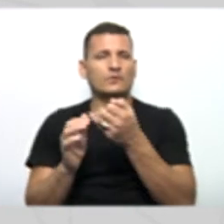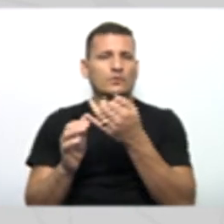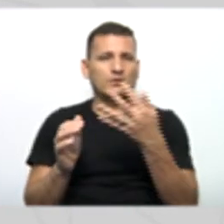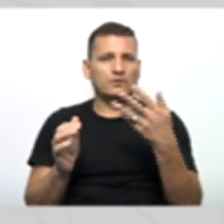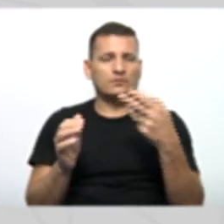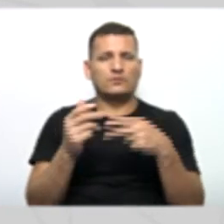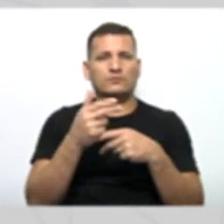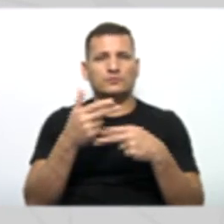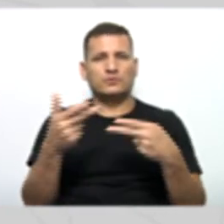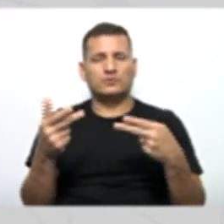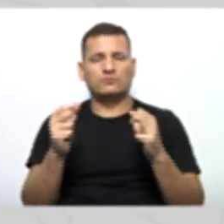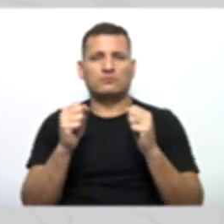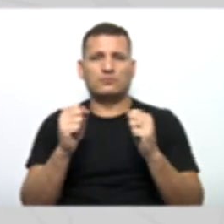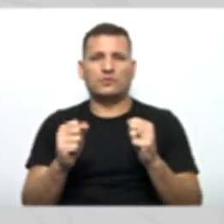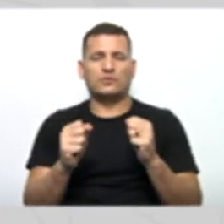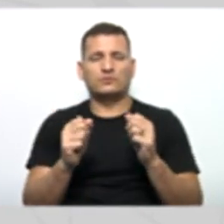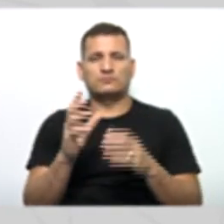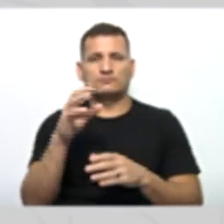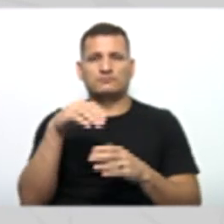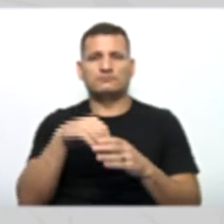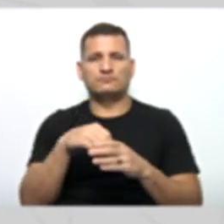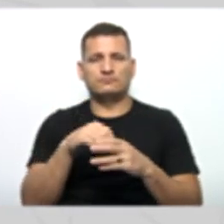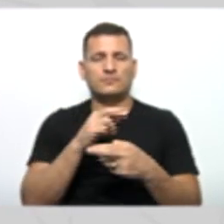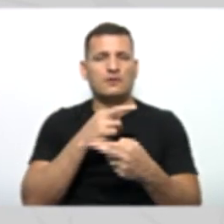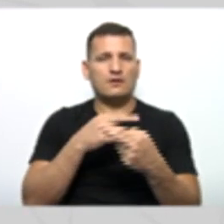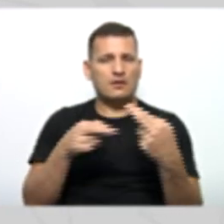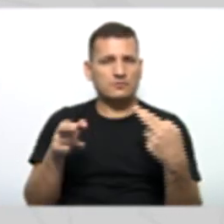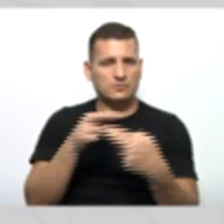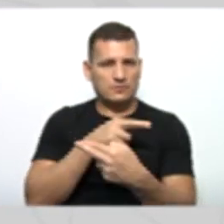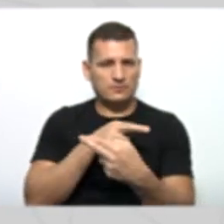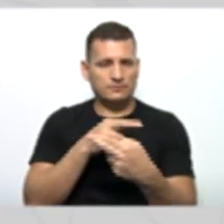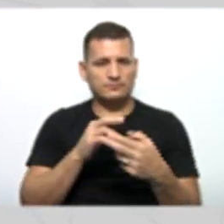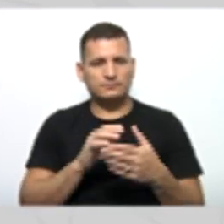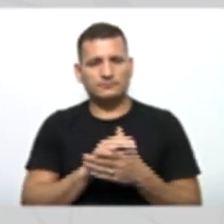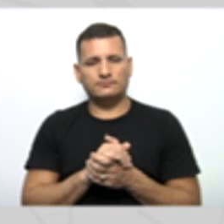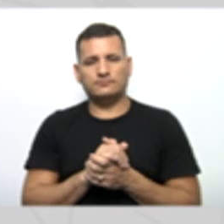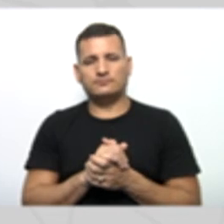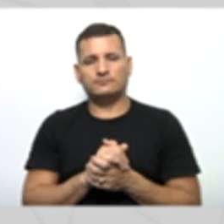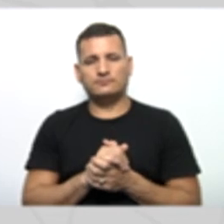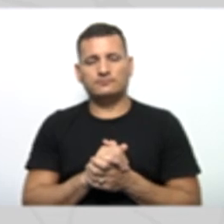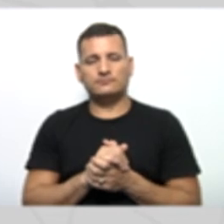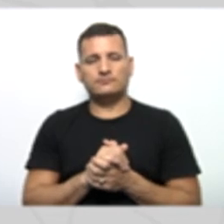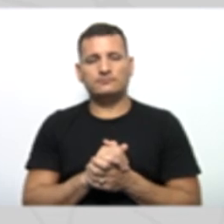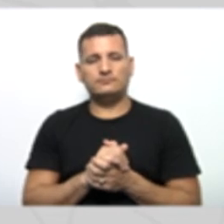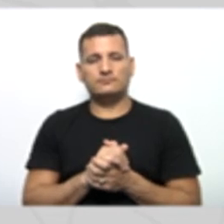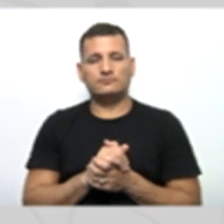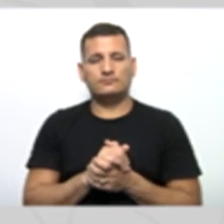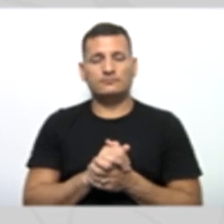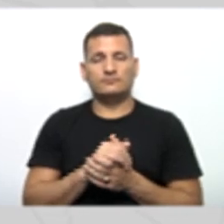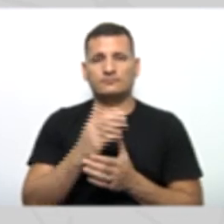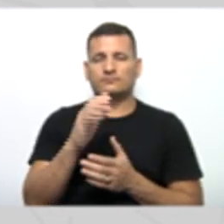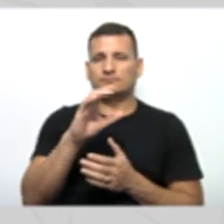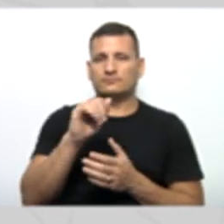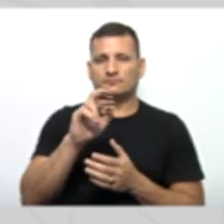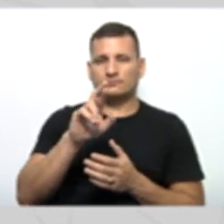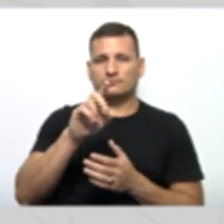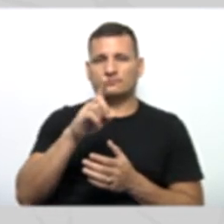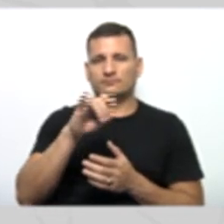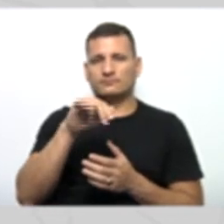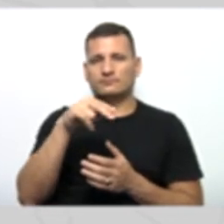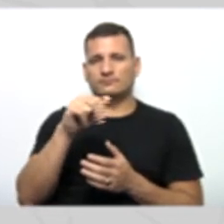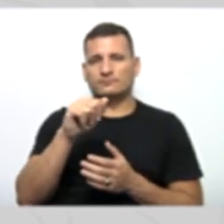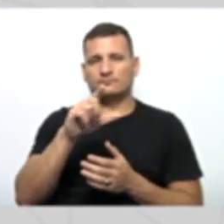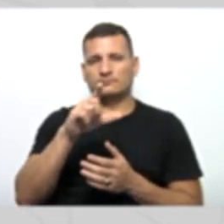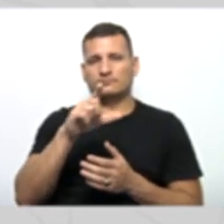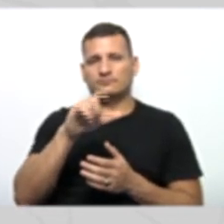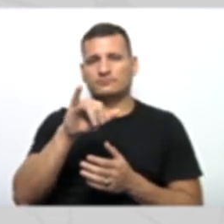podem participar de um relacionamento. Isso daqui, gente, ó, questão da cardinalidade é muito importante vocês